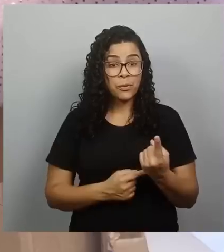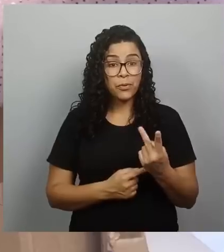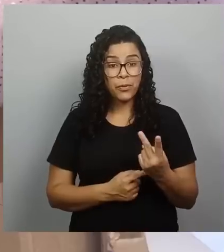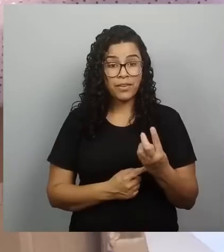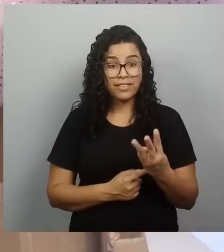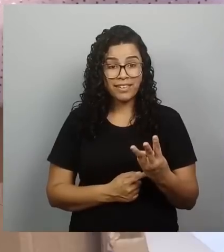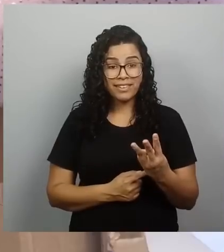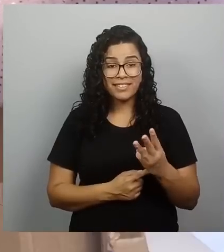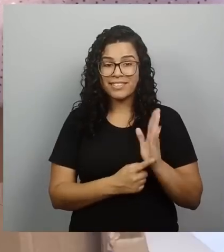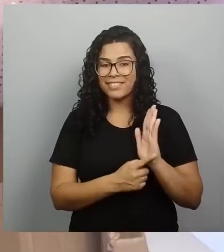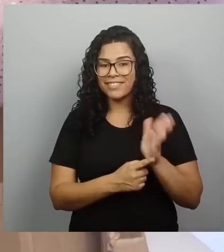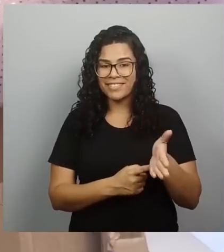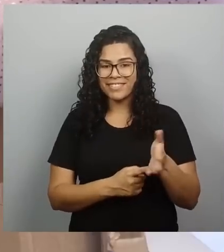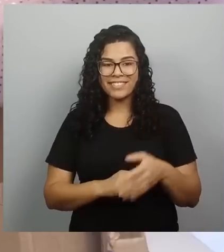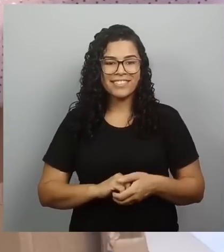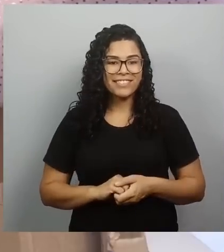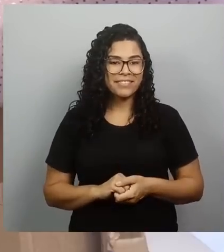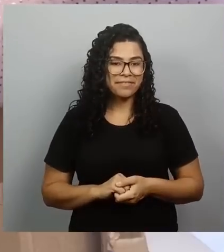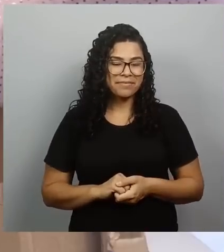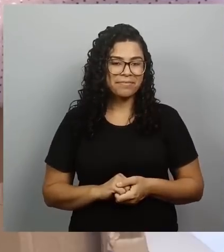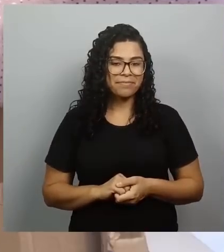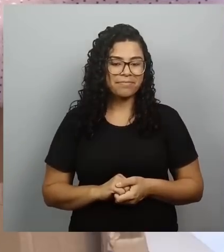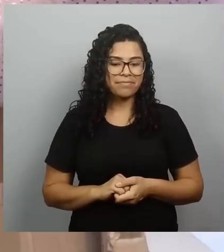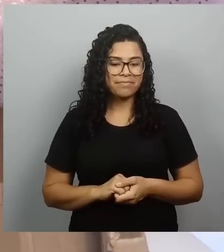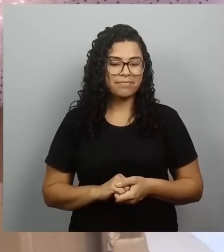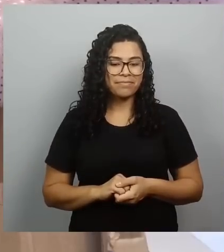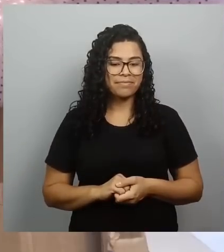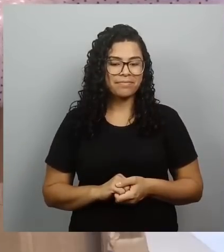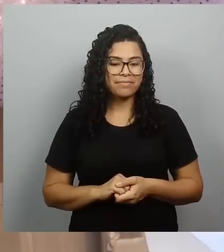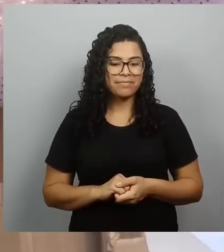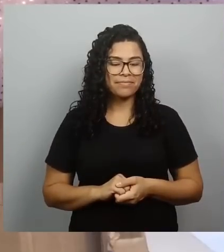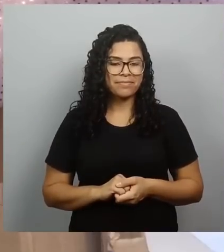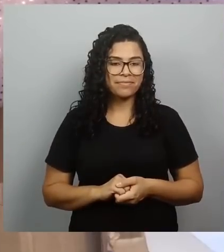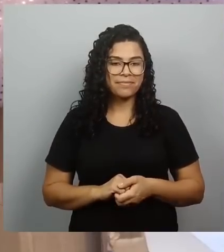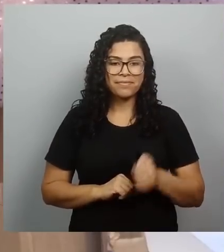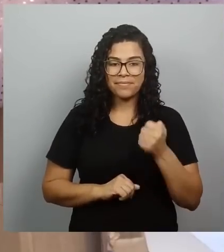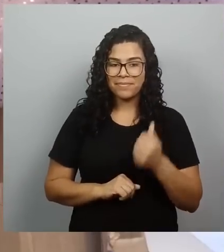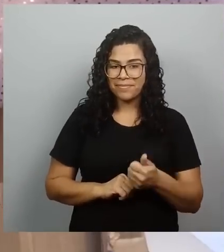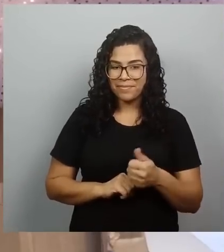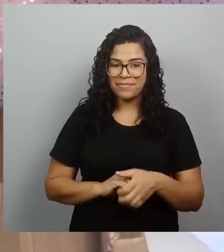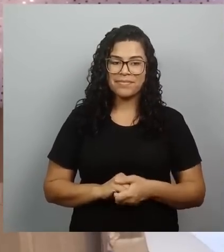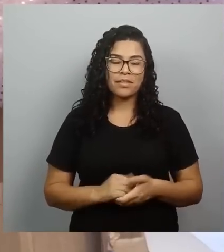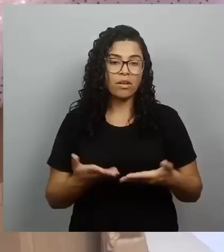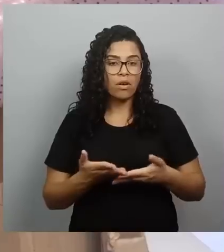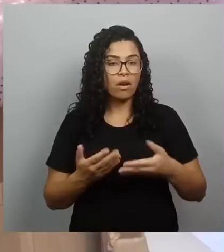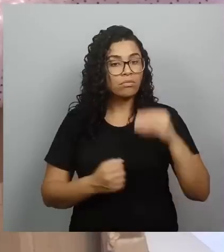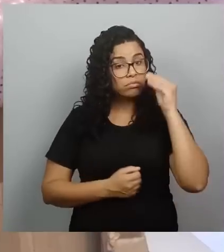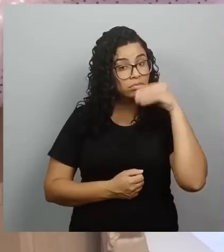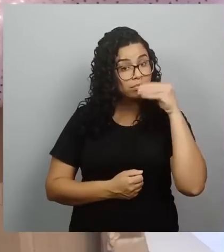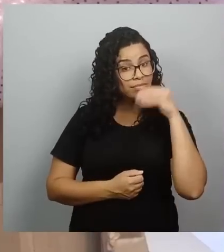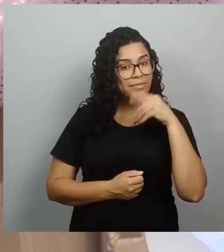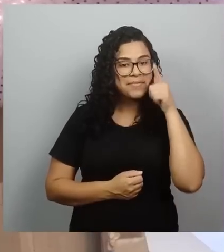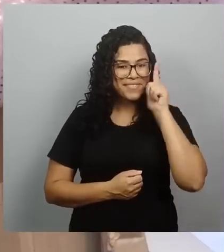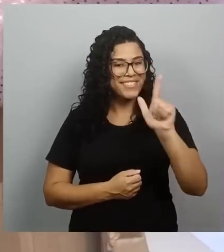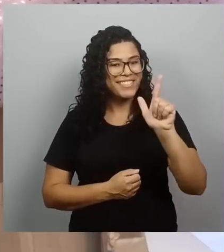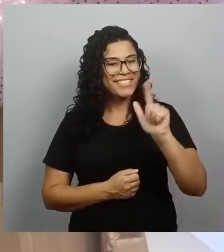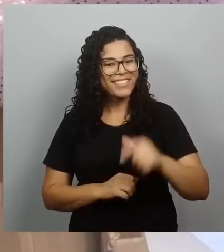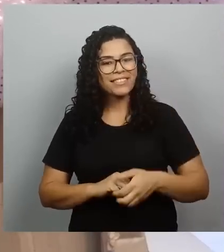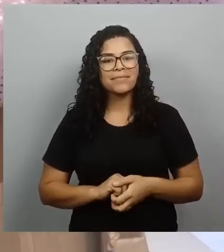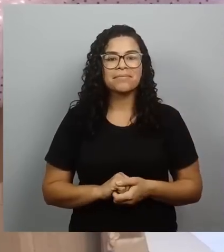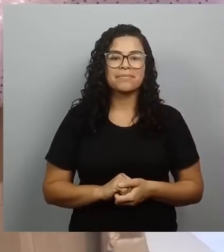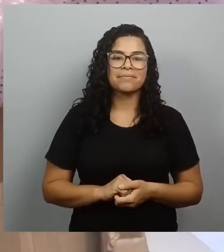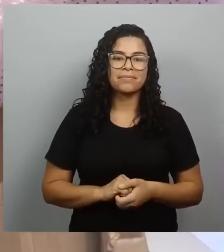lá. 1, 2, 3 e... Ups! Novamente, com menos força, para ver se